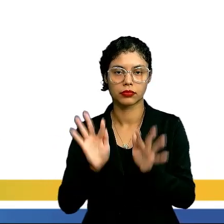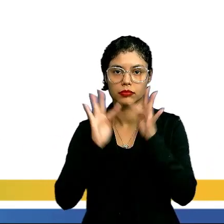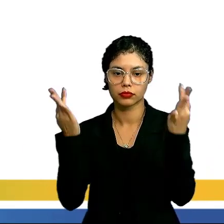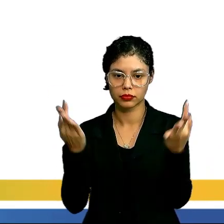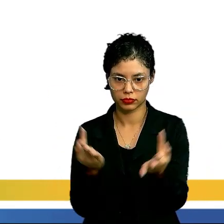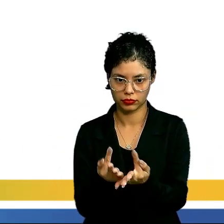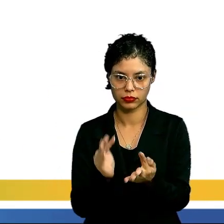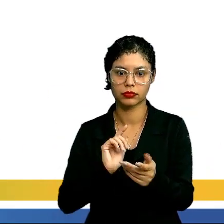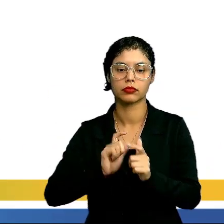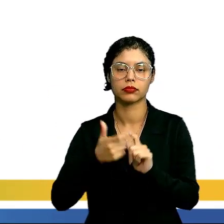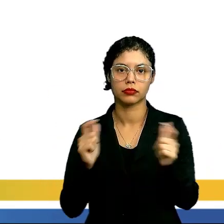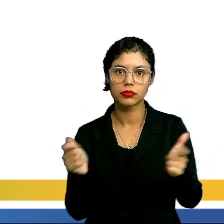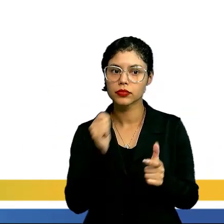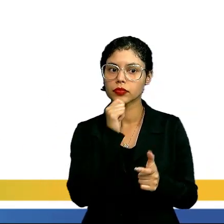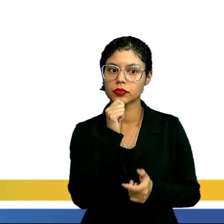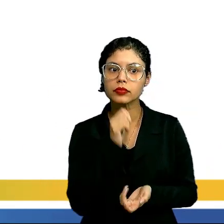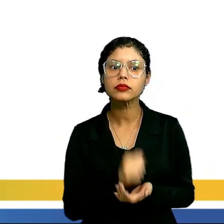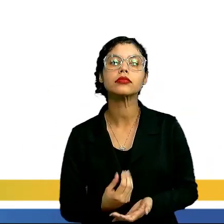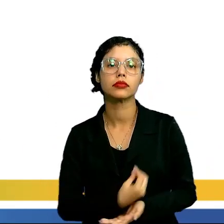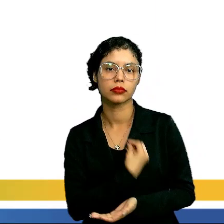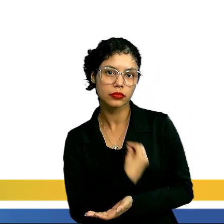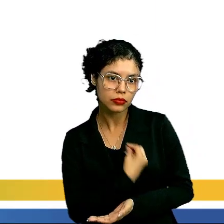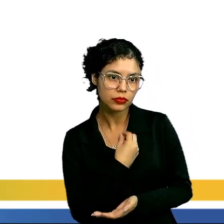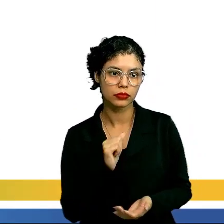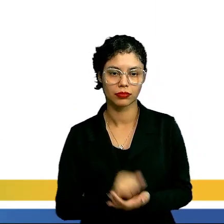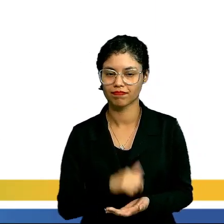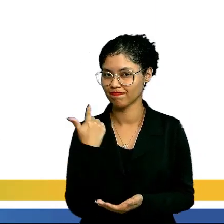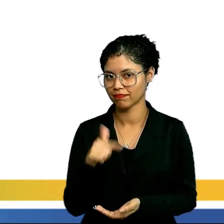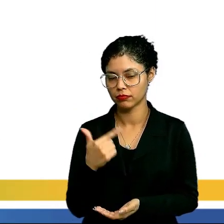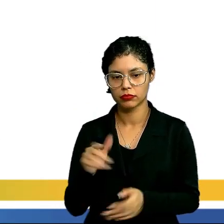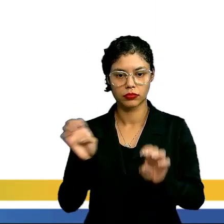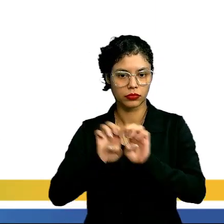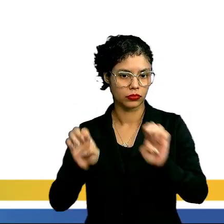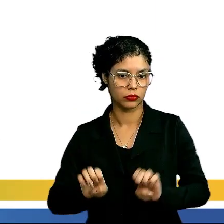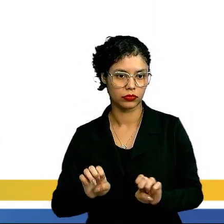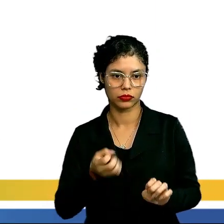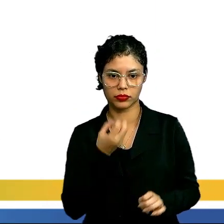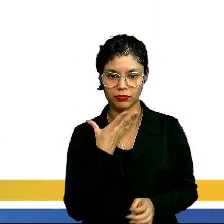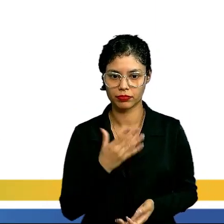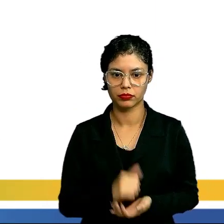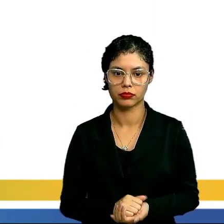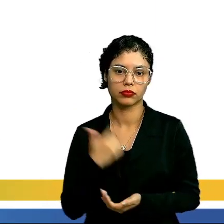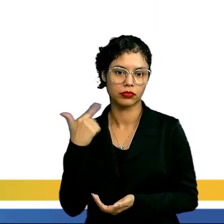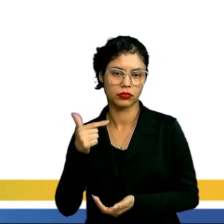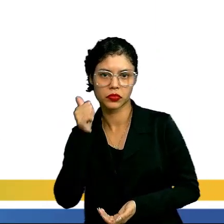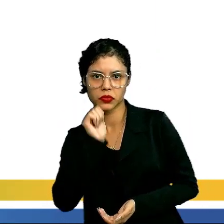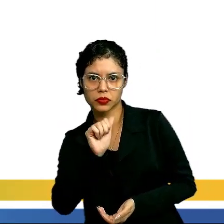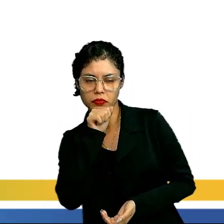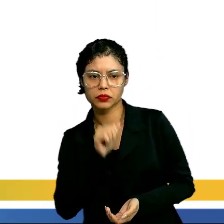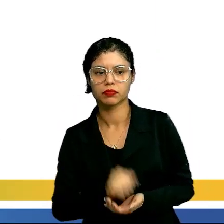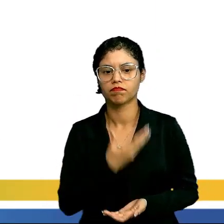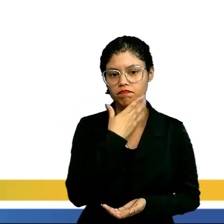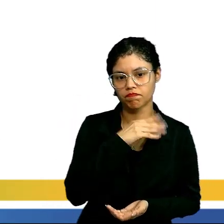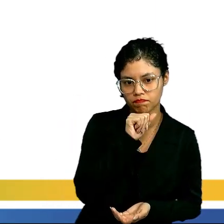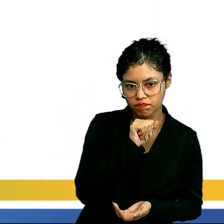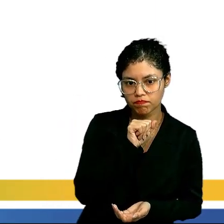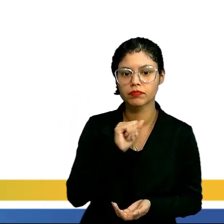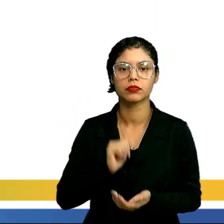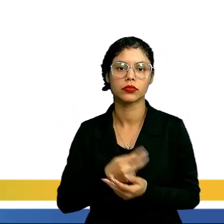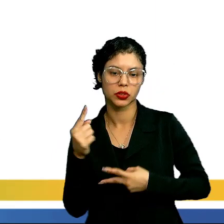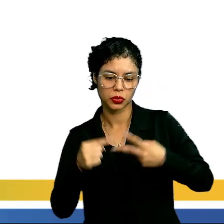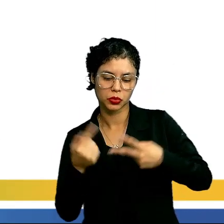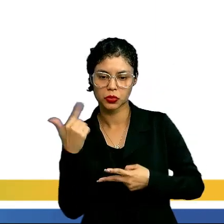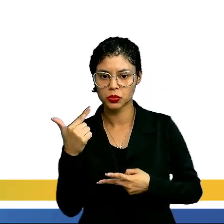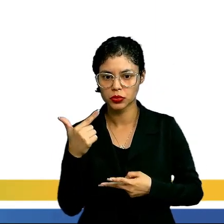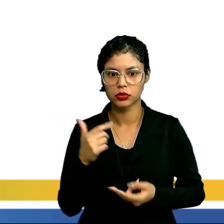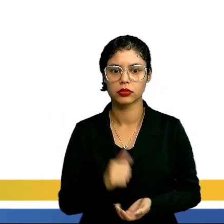Nós sabemos que a maioria das famílias elas vivem de forma desestruturada, às vezes sem uma mãe, às vezes sem um pai, às vezes sem os